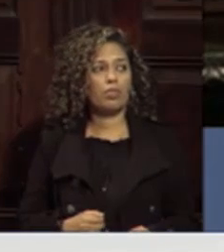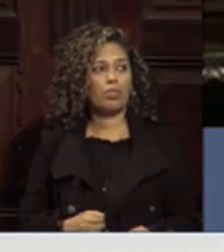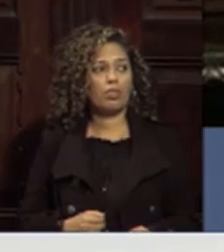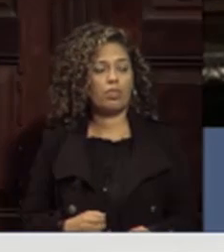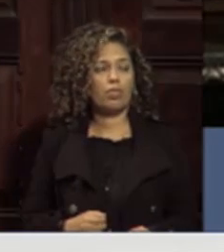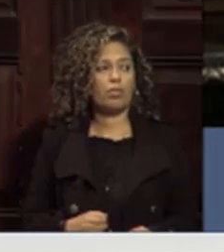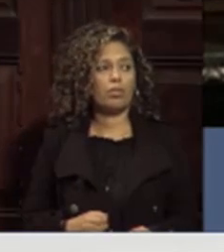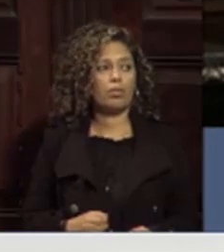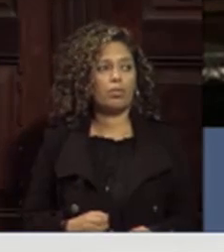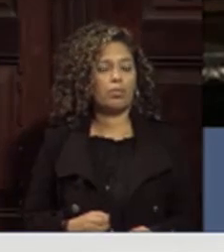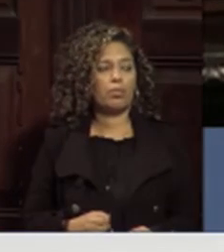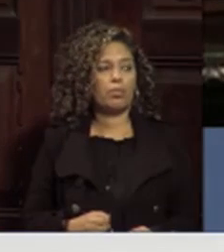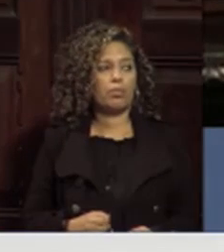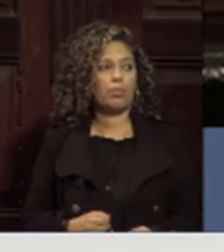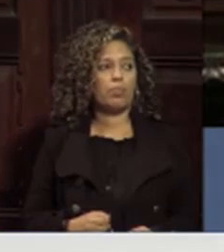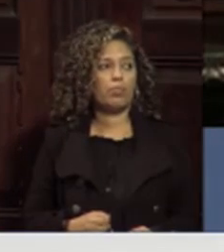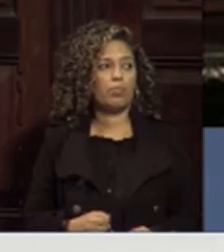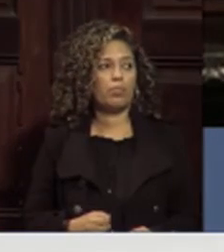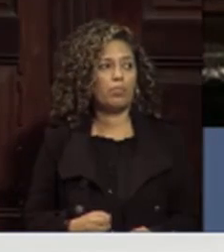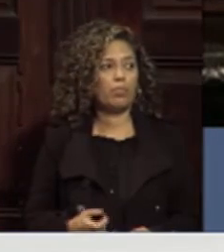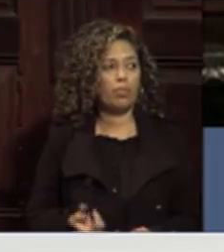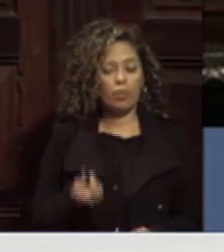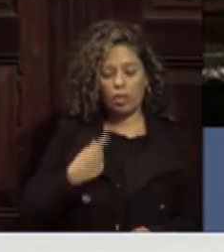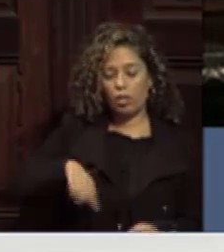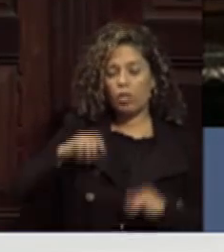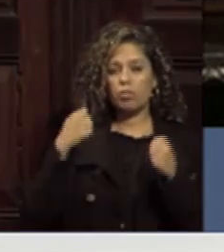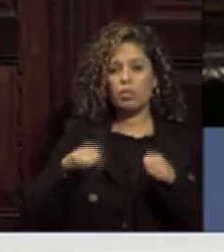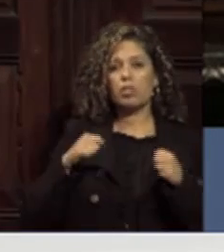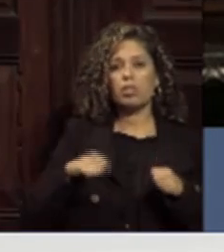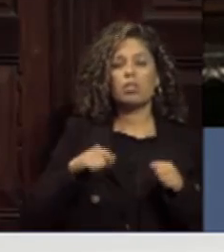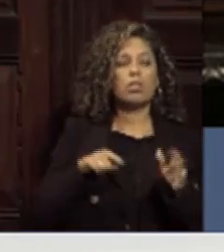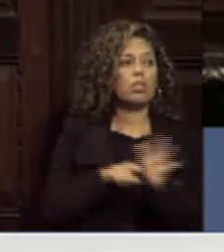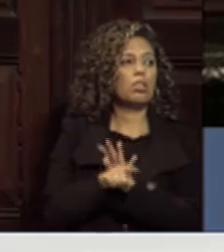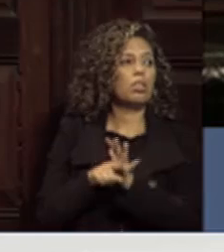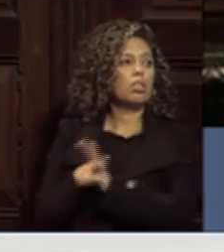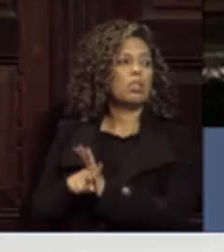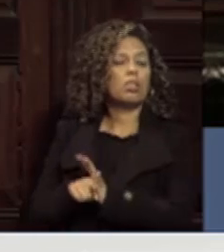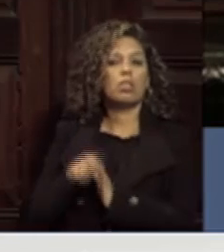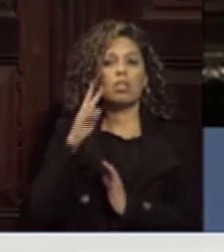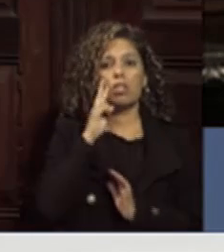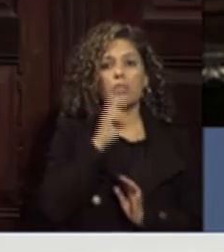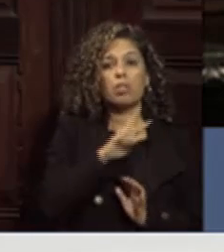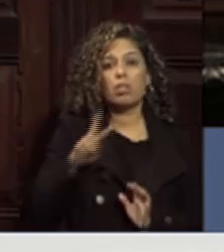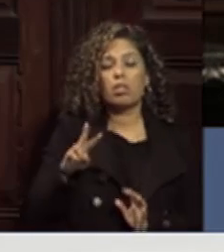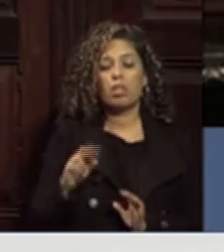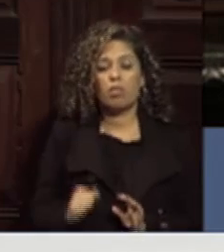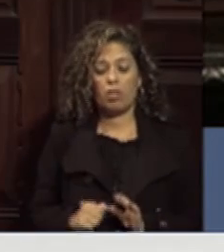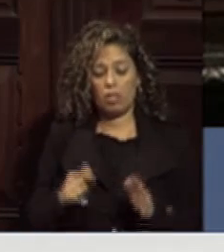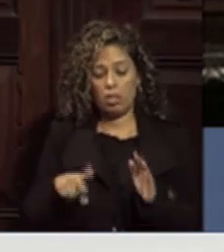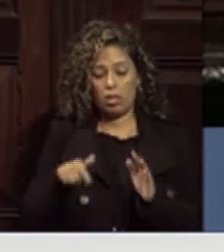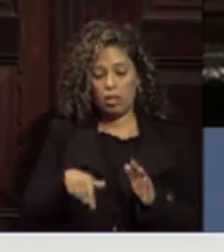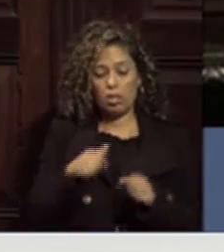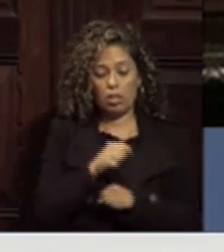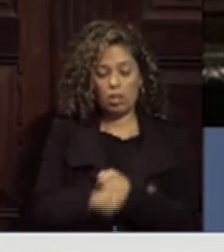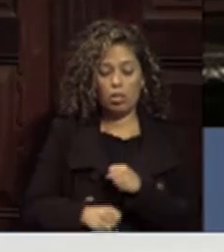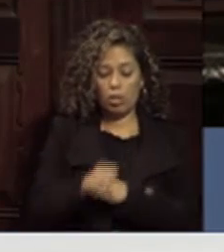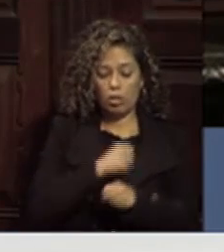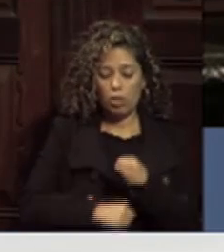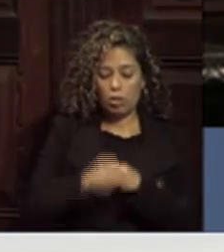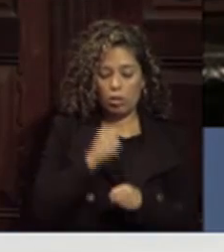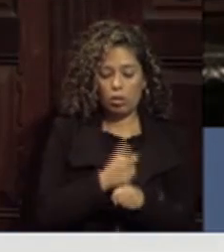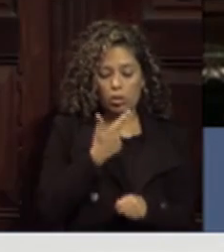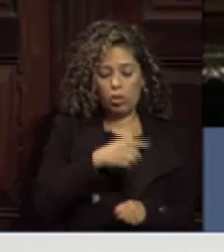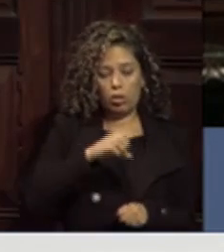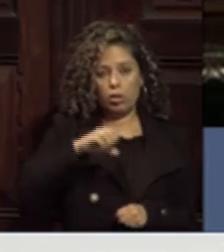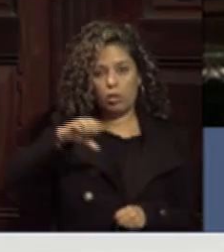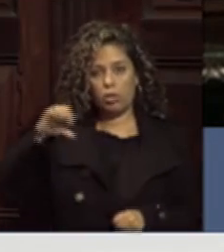nesta casa, em vigor. Temos que revisá-lo, é verdade, mas aprovamos esse plano aqui em 2009, é lei.